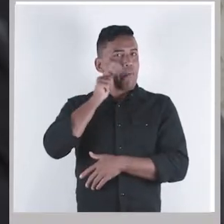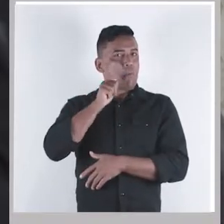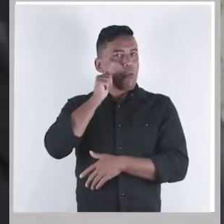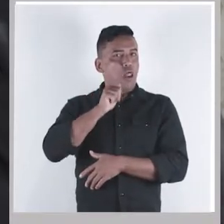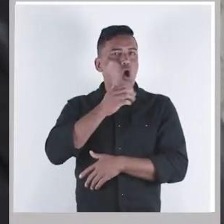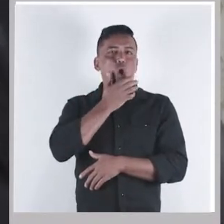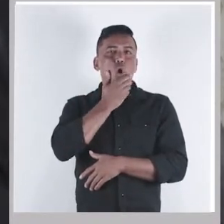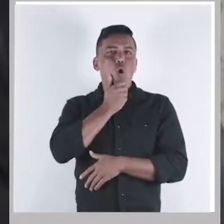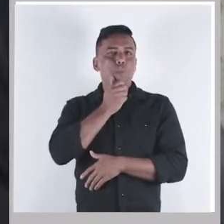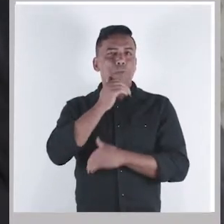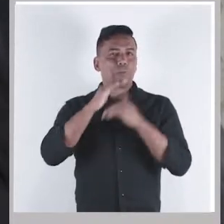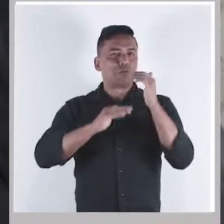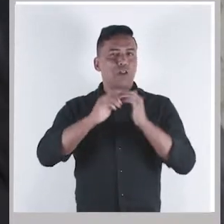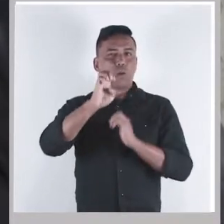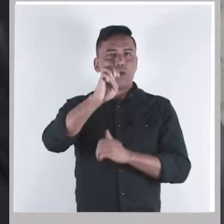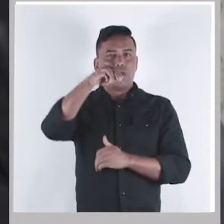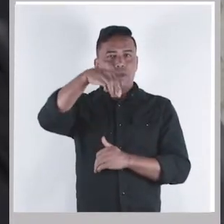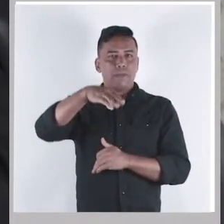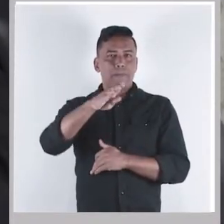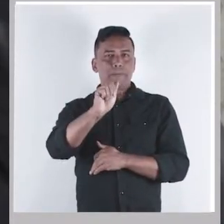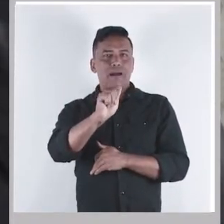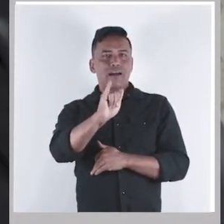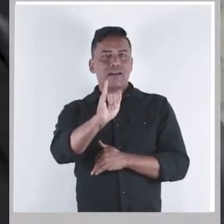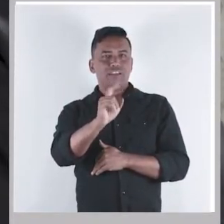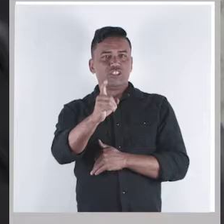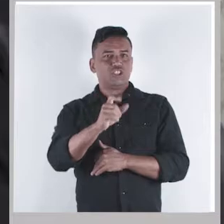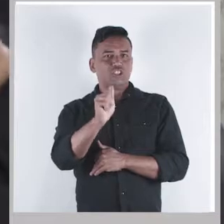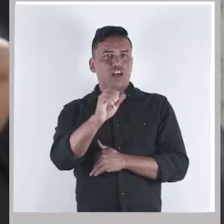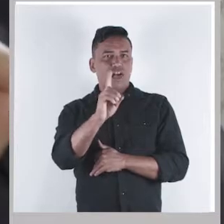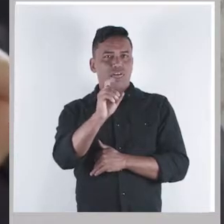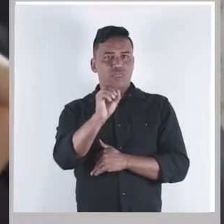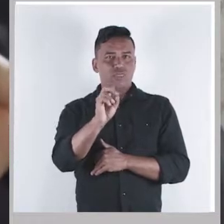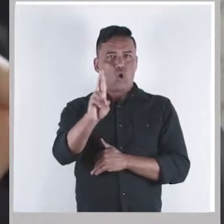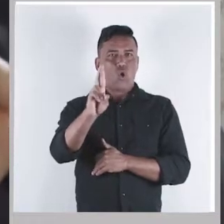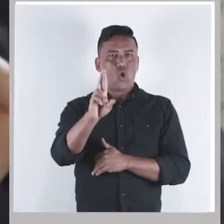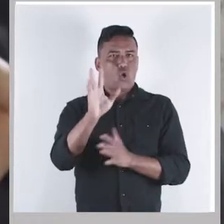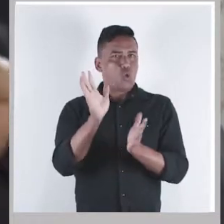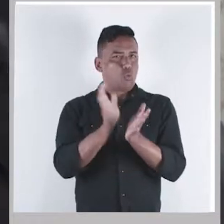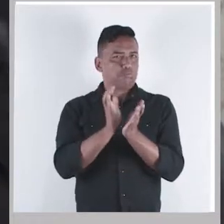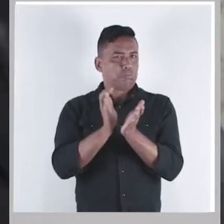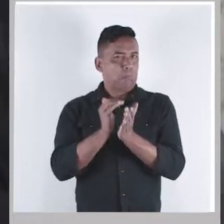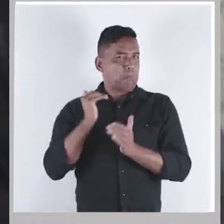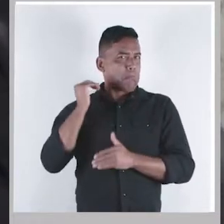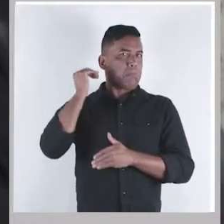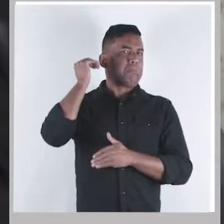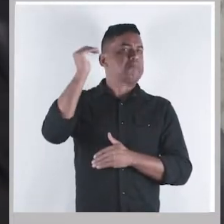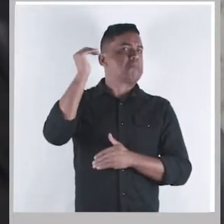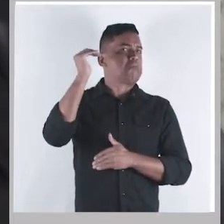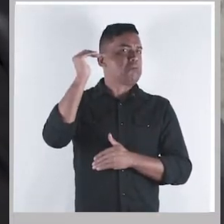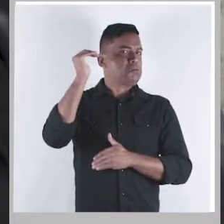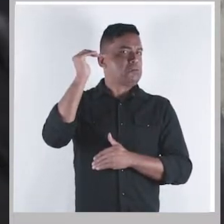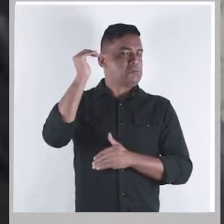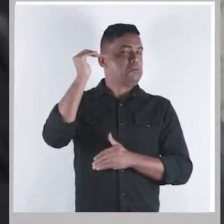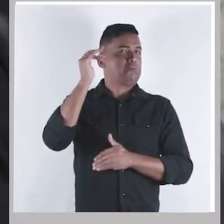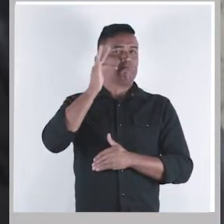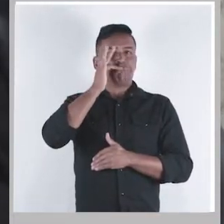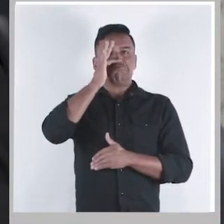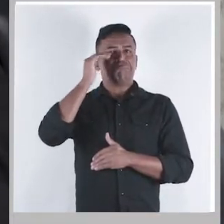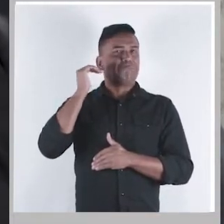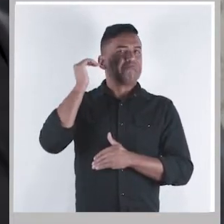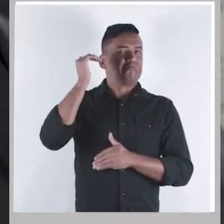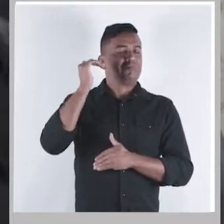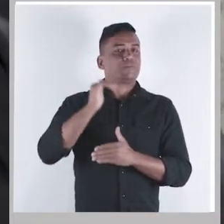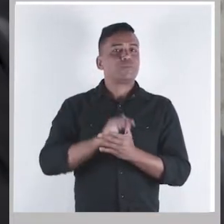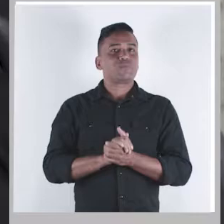complicado e a empregada não ia entender. E a empregada vira para ela e fala, não, eu não gosto de água com açúcar, eu gosto de coisa complicada. E eu me vejo